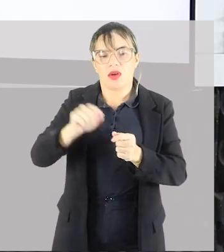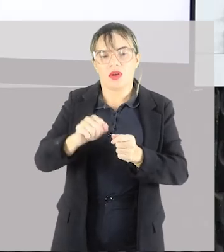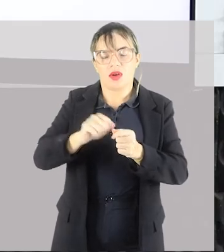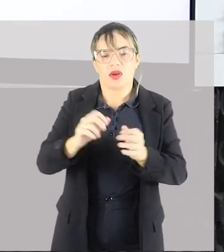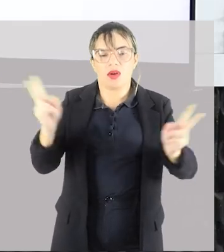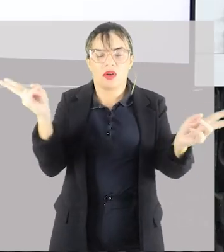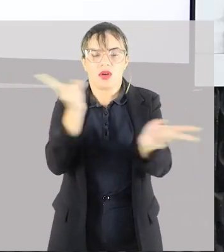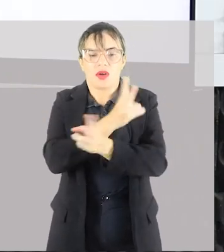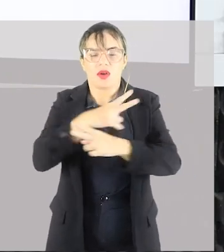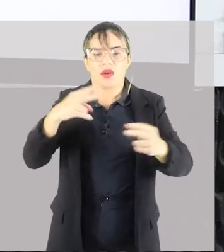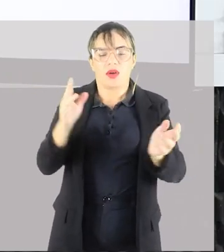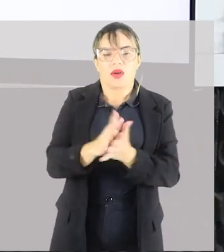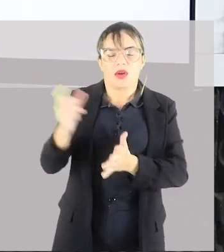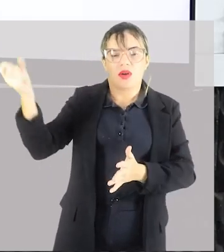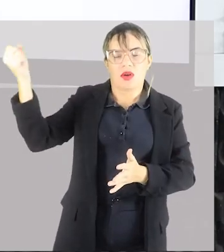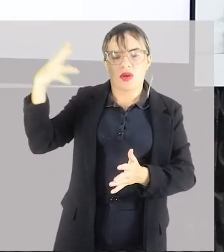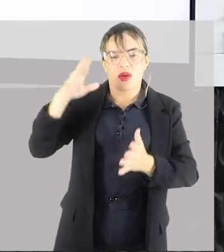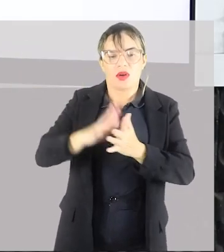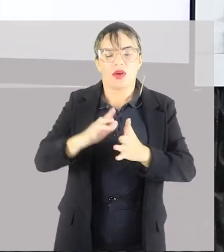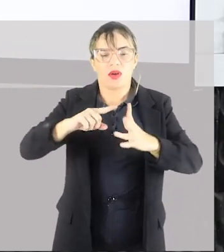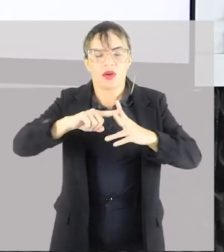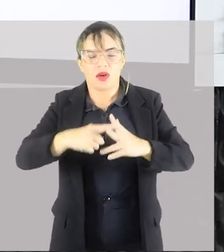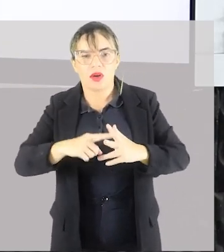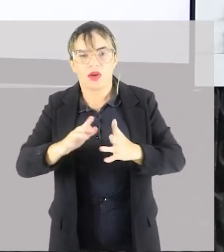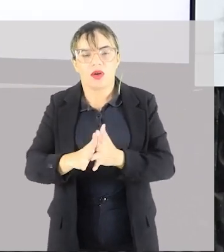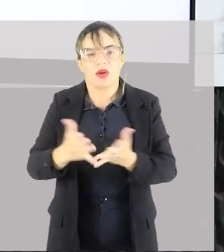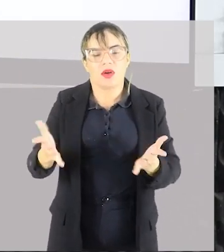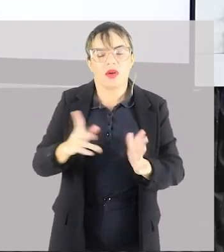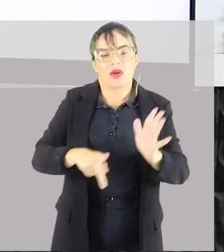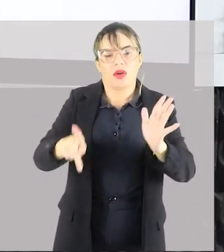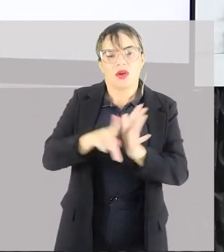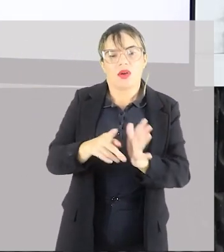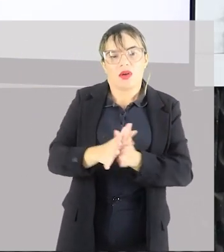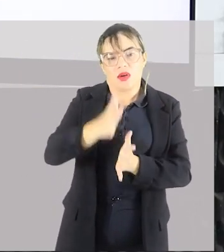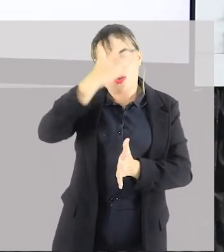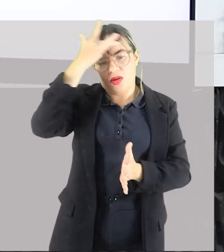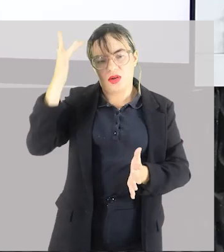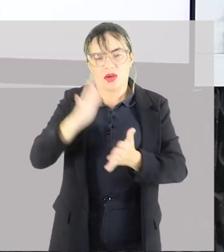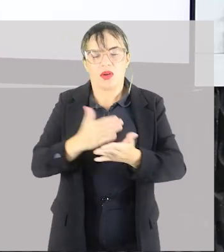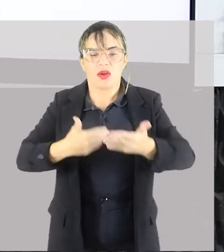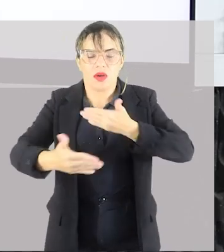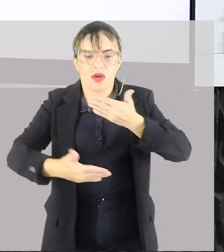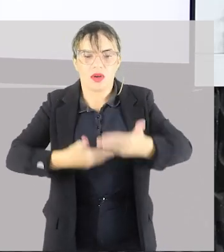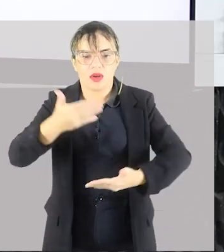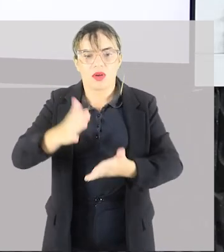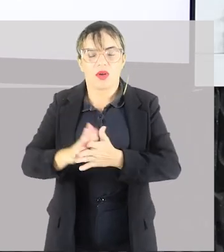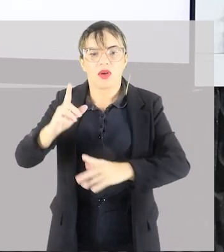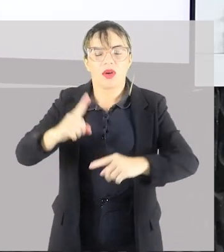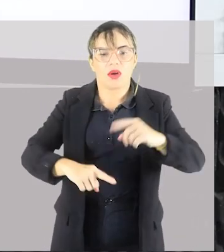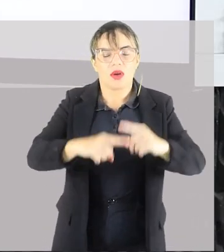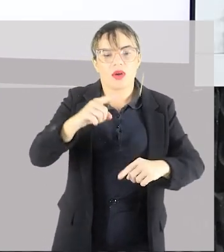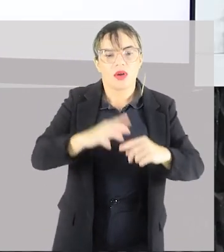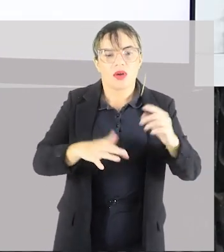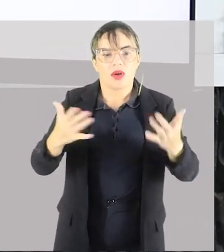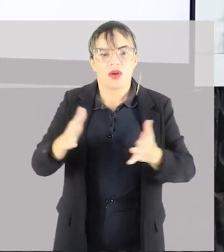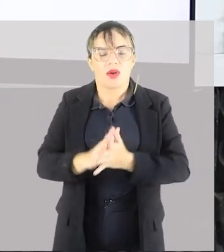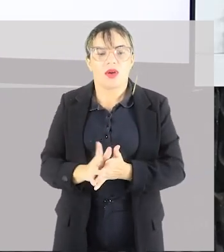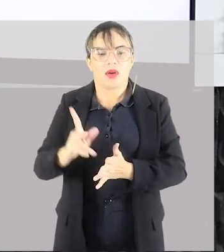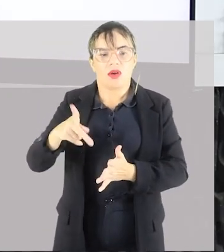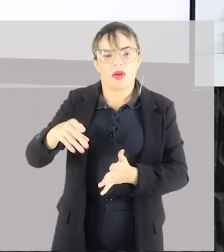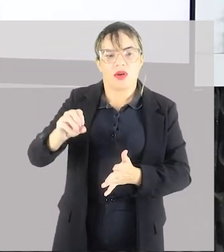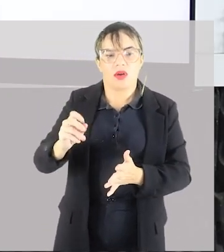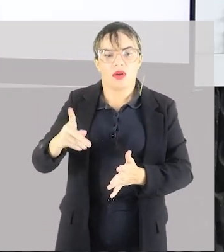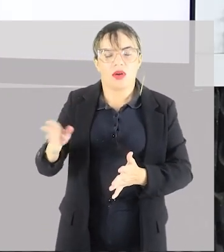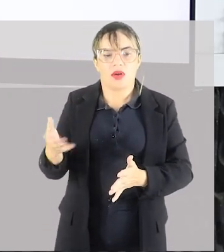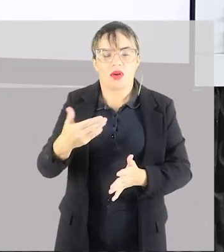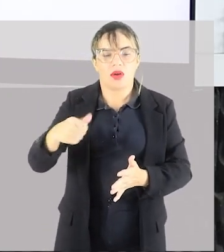sol, por motor ou pelos próprios espectadores, criando uma interação com a obra. Pop art, vocês prestaram